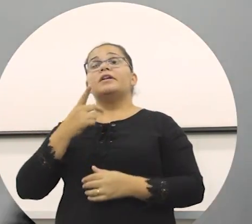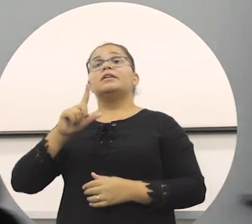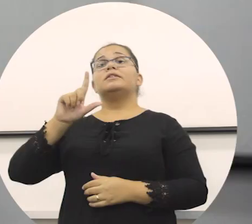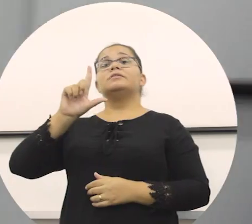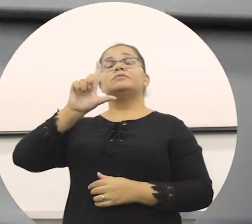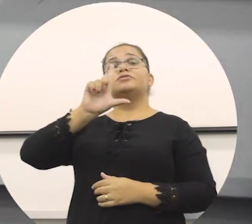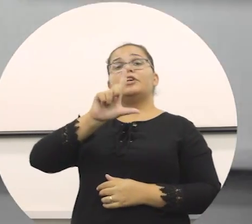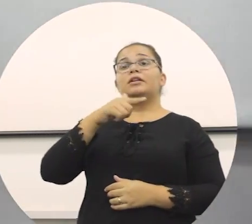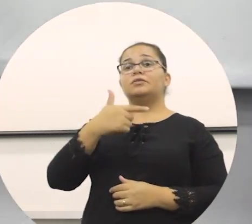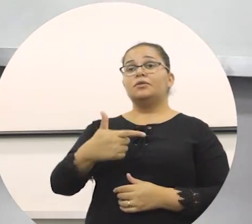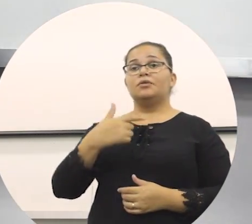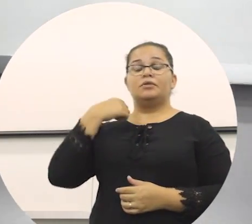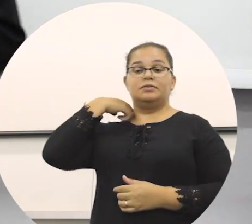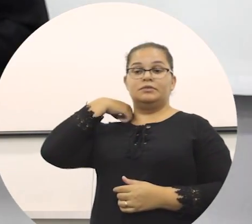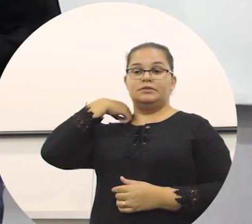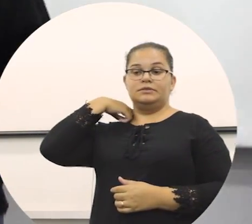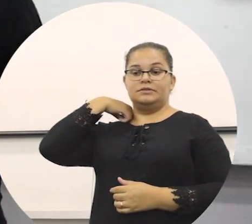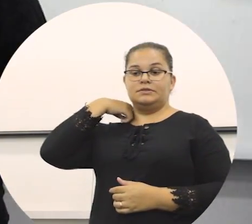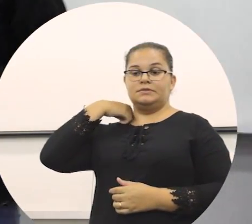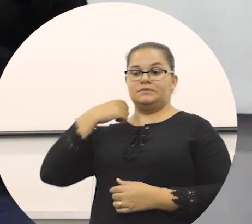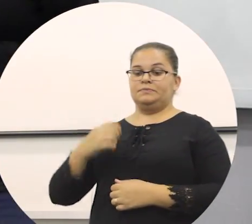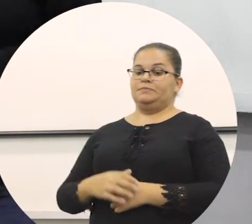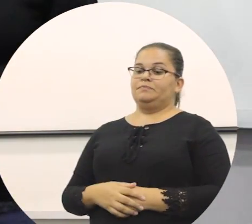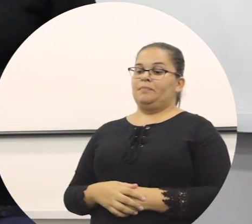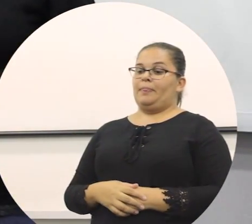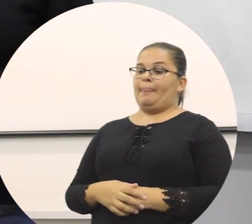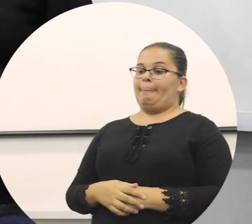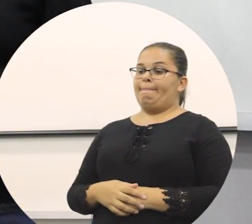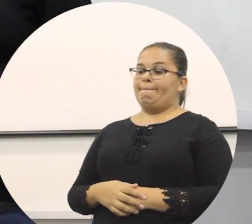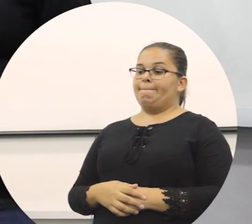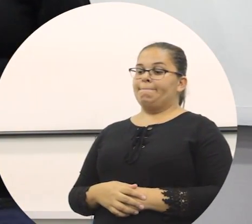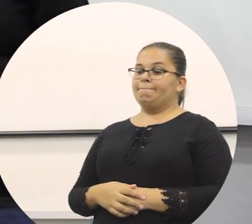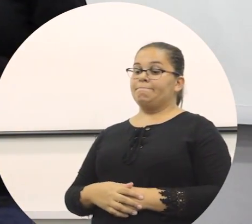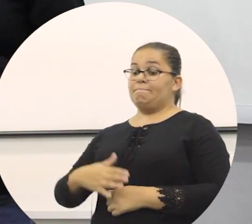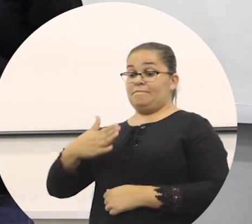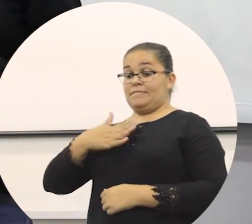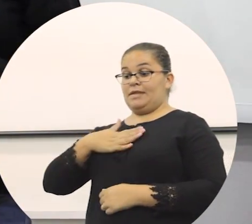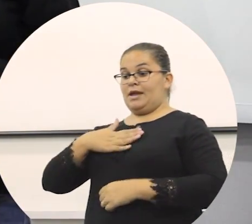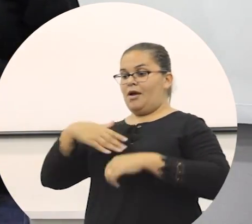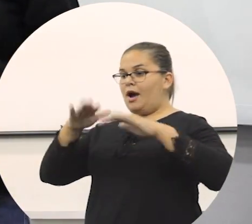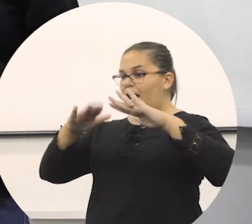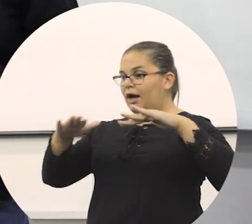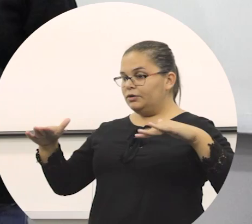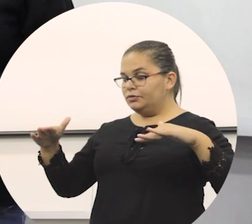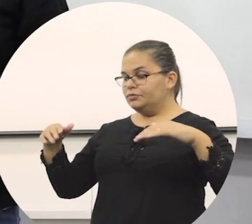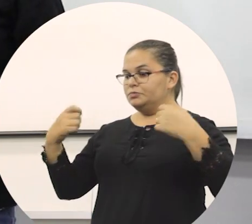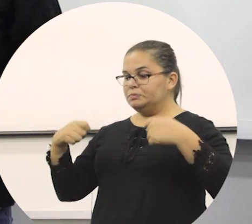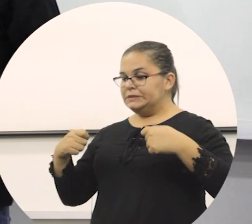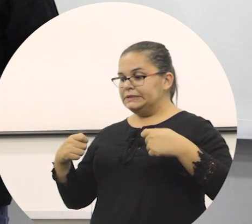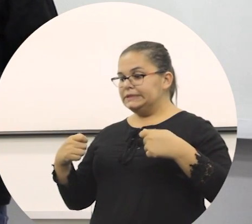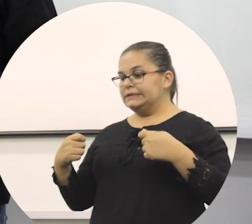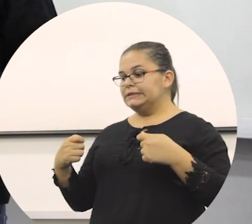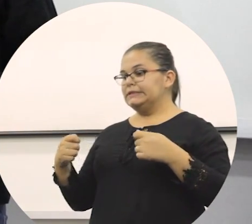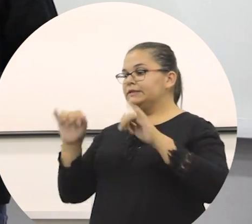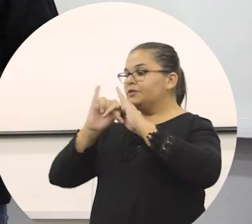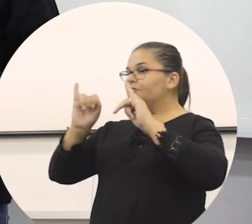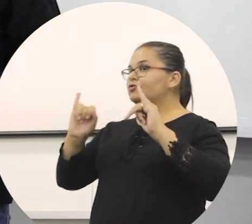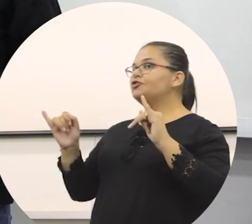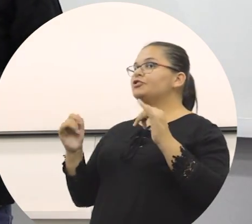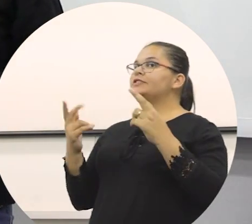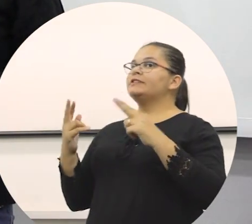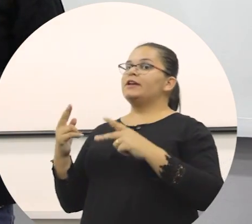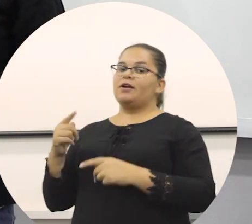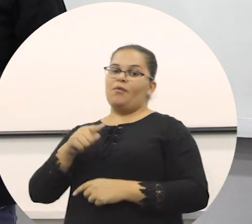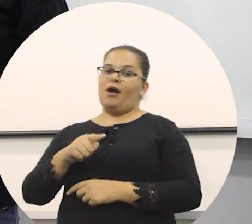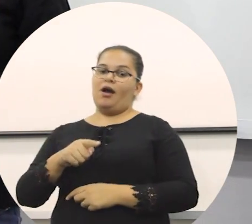tem? Normalmente, assim, eu vou esperar que o meu aluno produza uma notícia como um